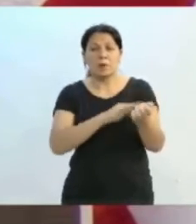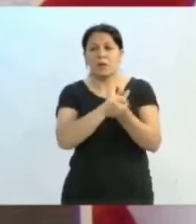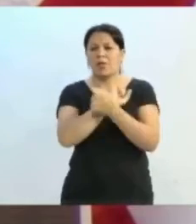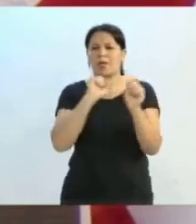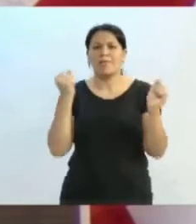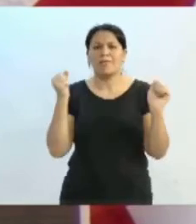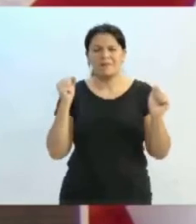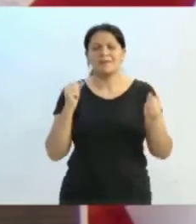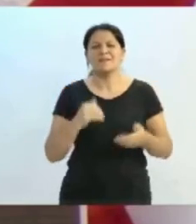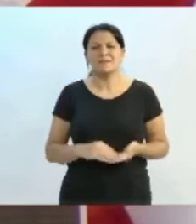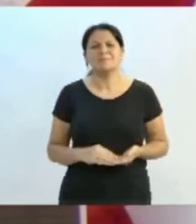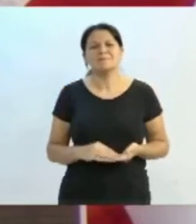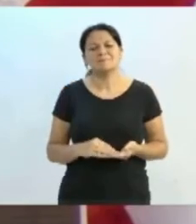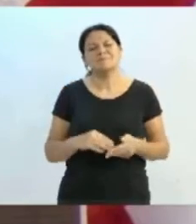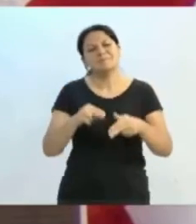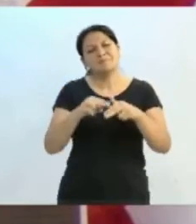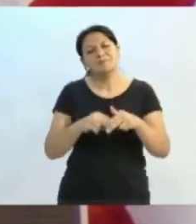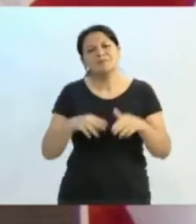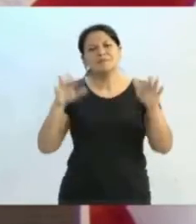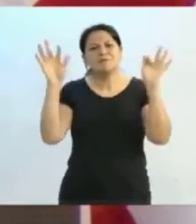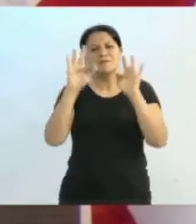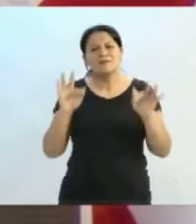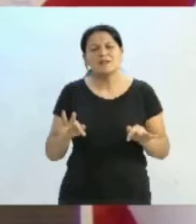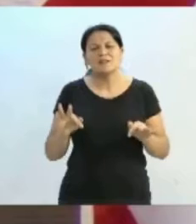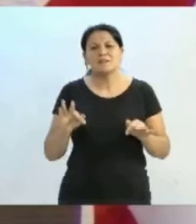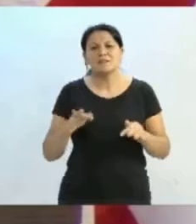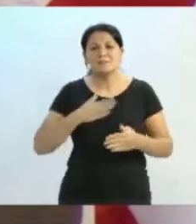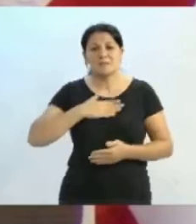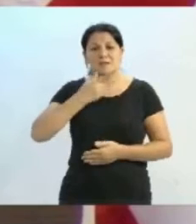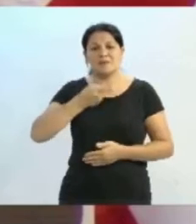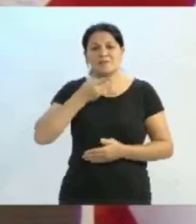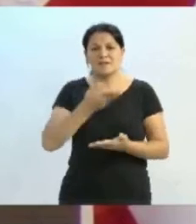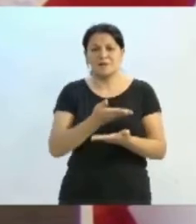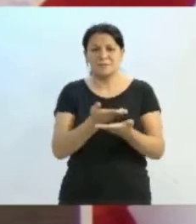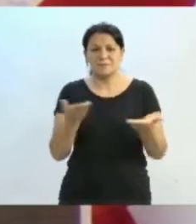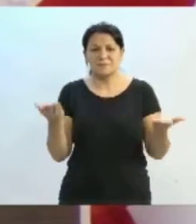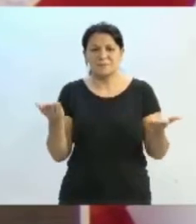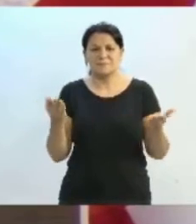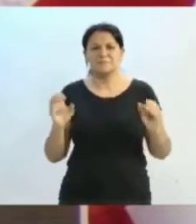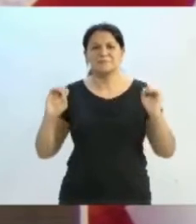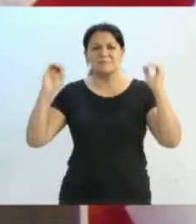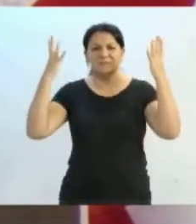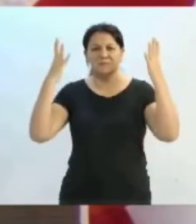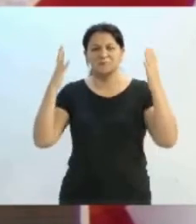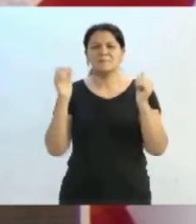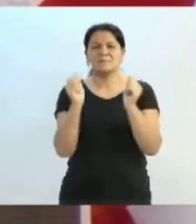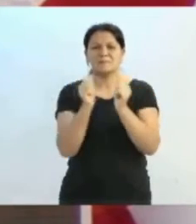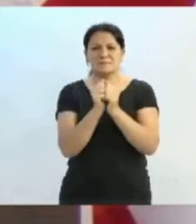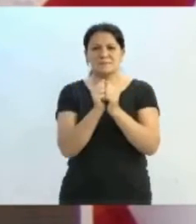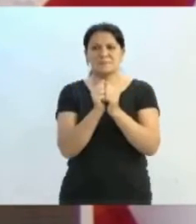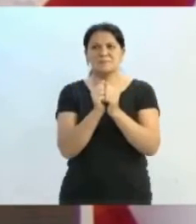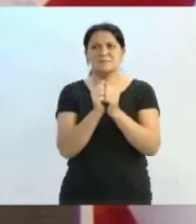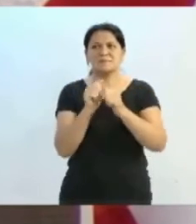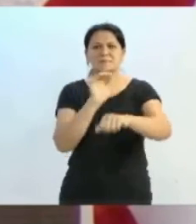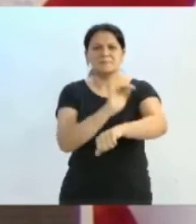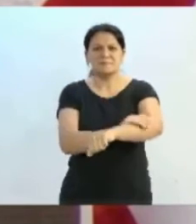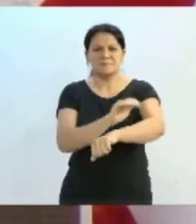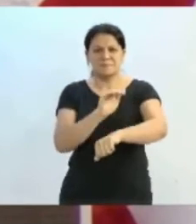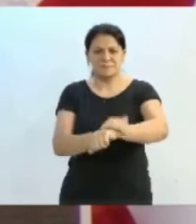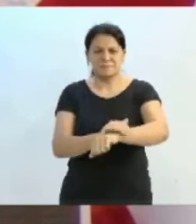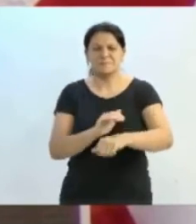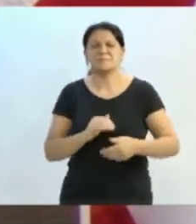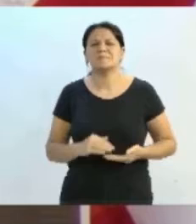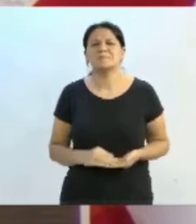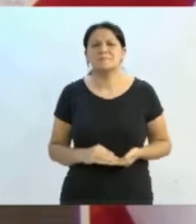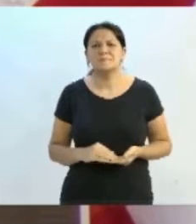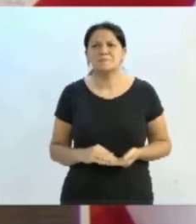de fazer parte por isso que hoje eu dedico parte do meu pronunciamento a comemorar isso juntamente com todos vocês